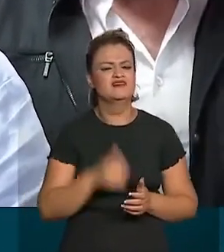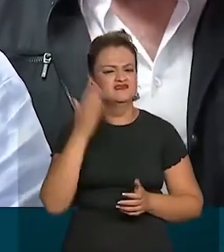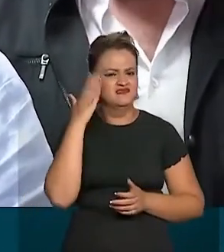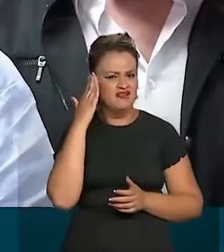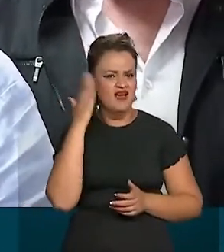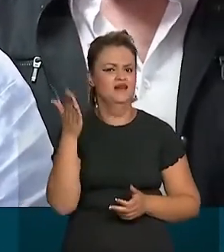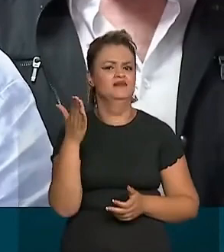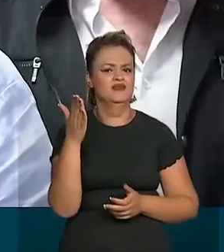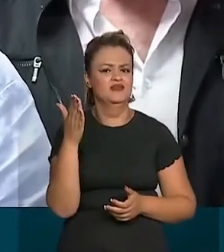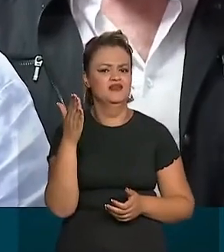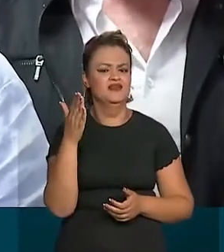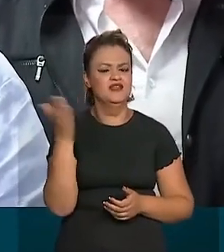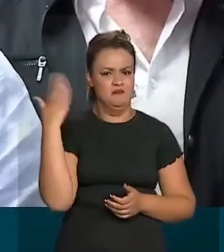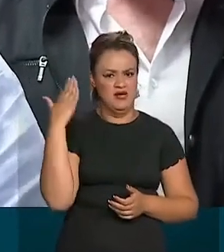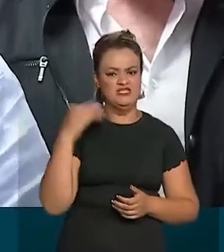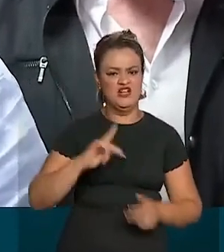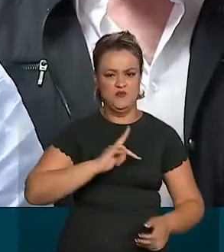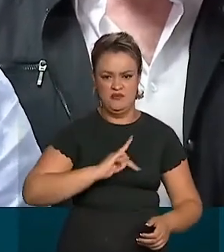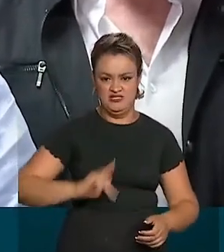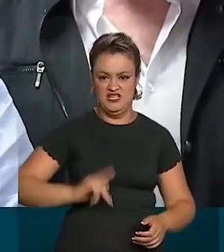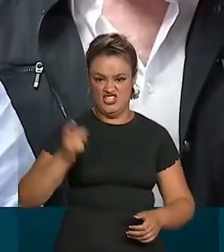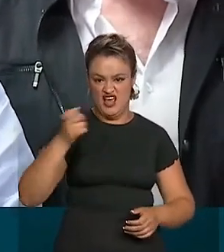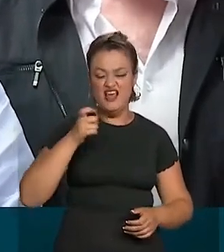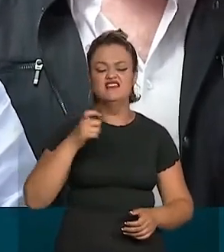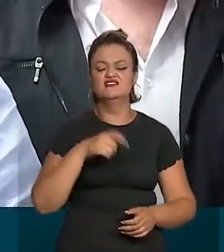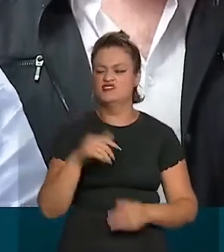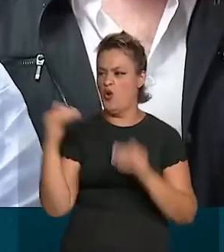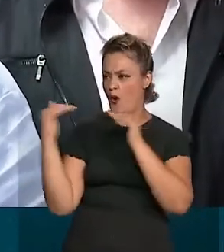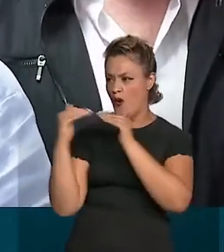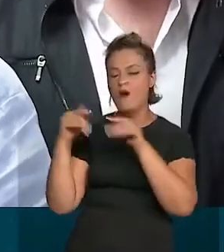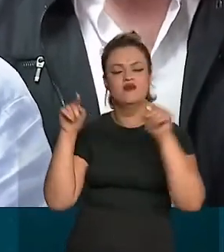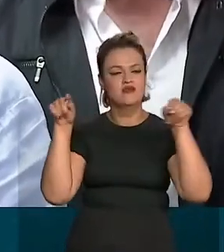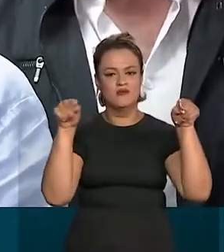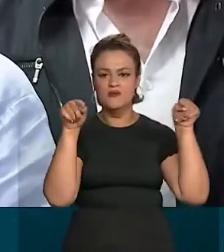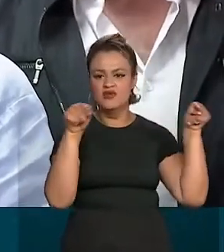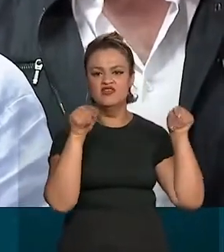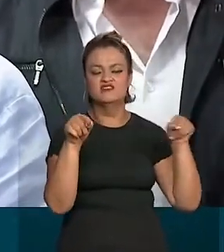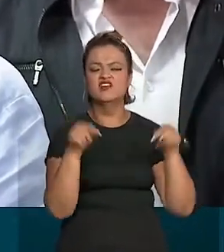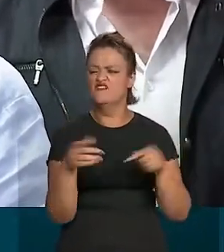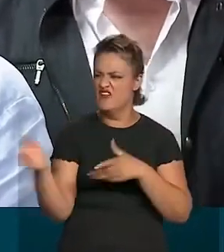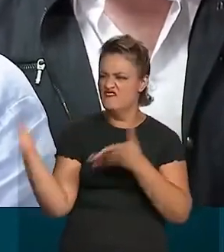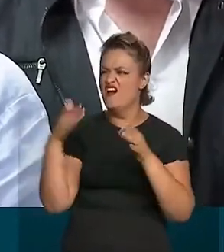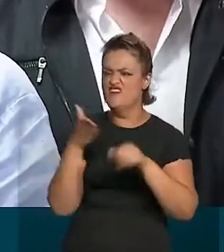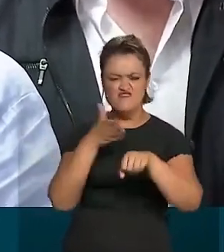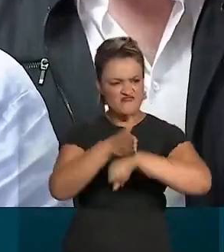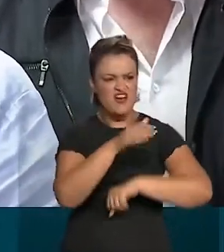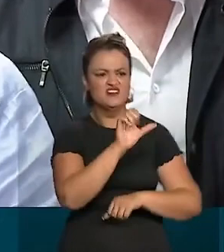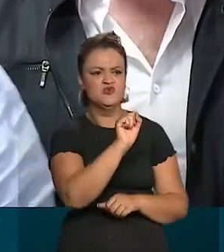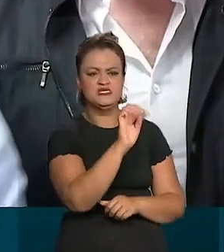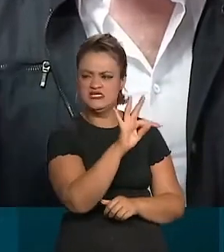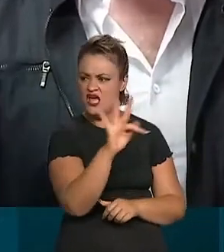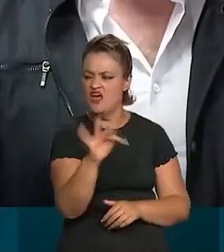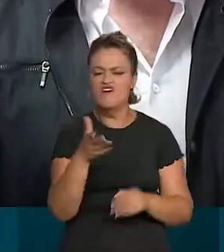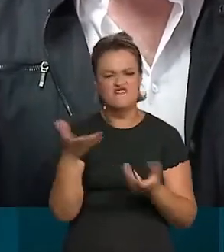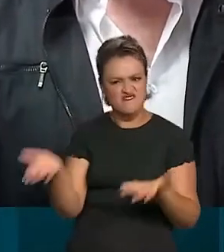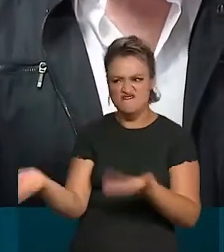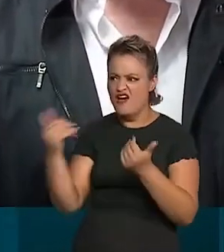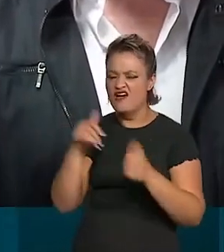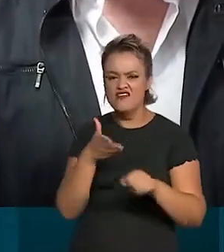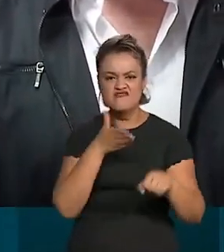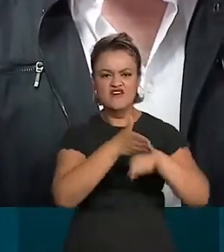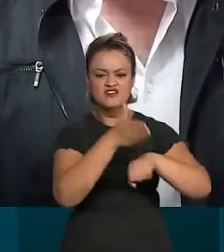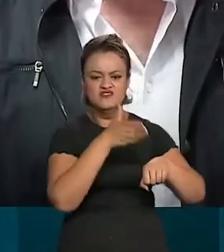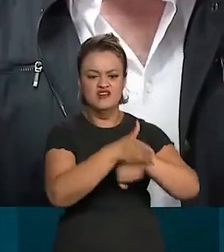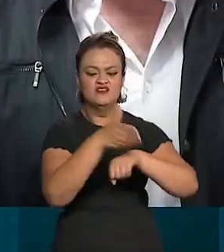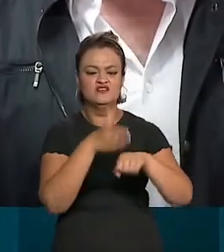discursos do ex-presidente da República estimulando isso. Ele estimulou a invasão na Suprema Corte, estimulou a invasão, só não